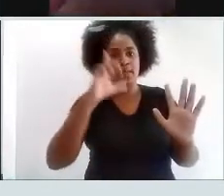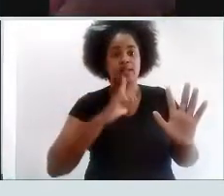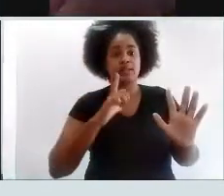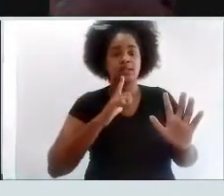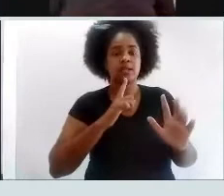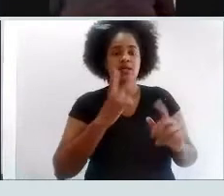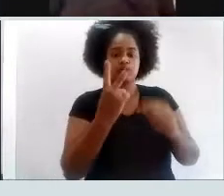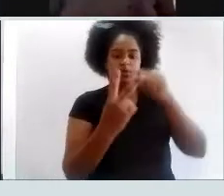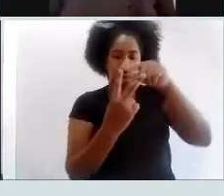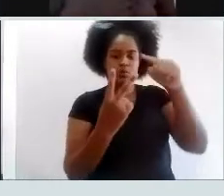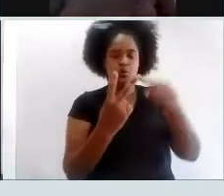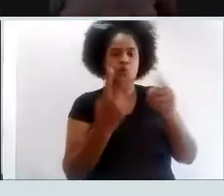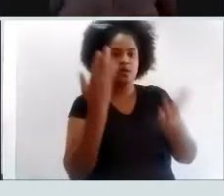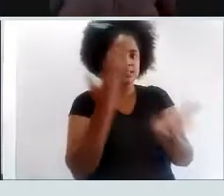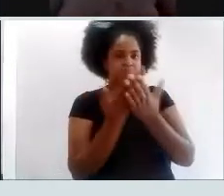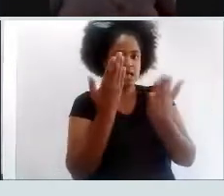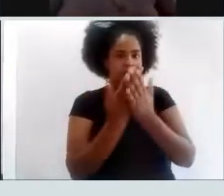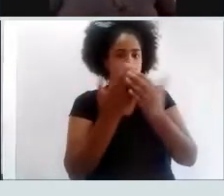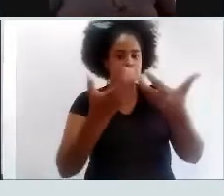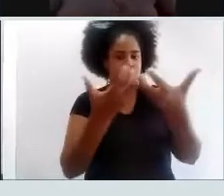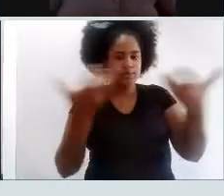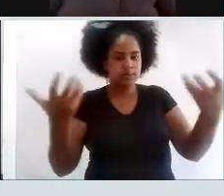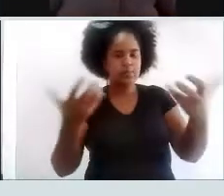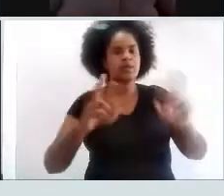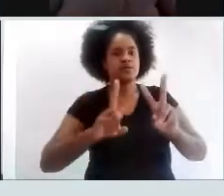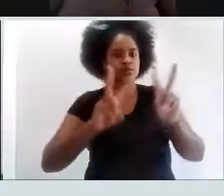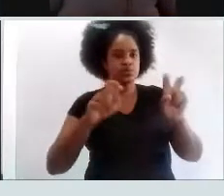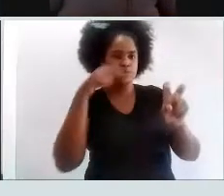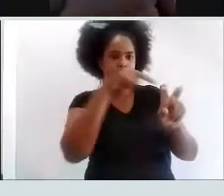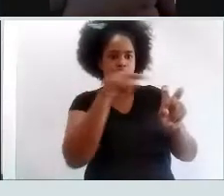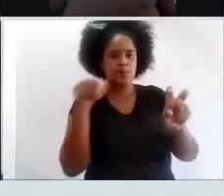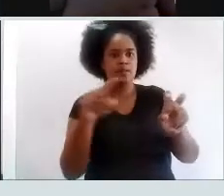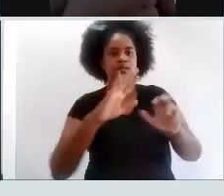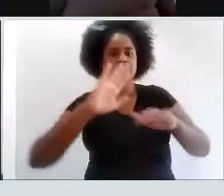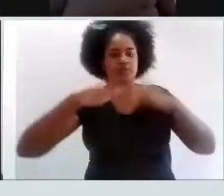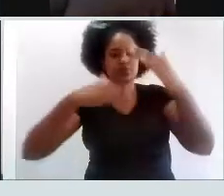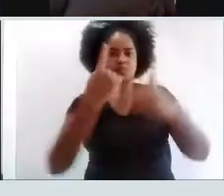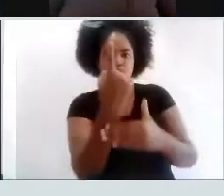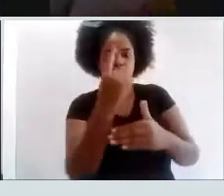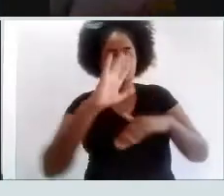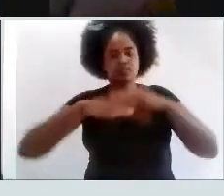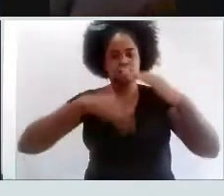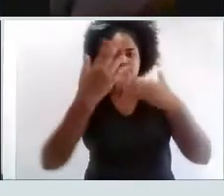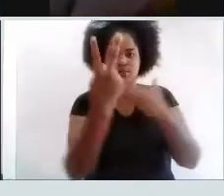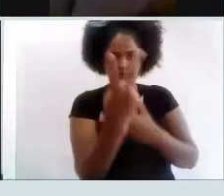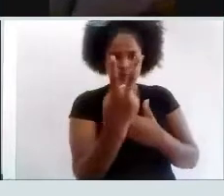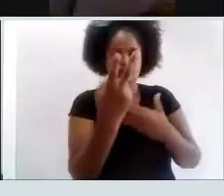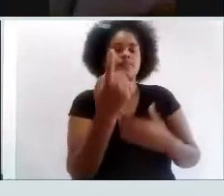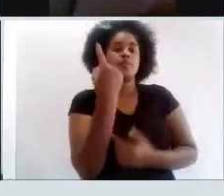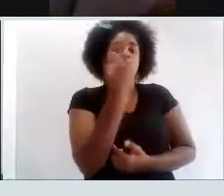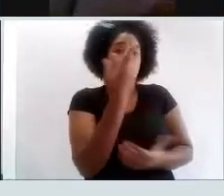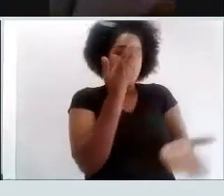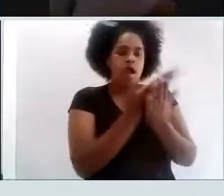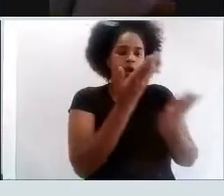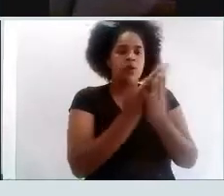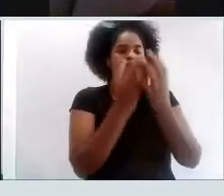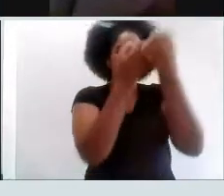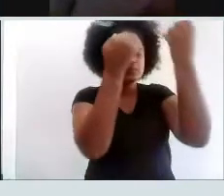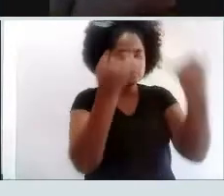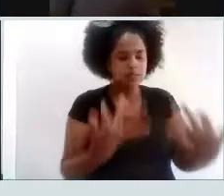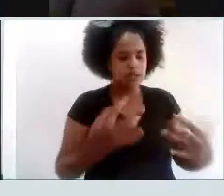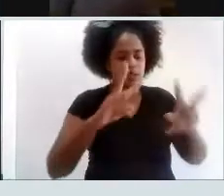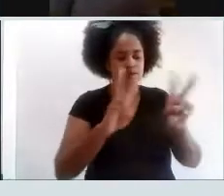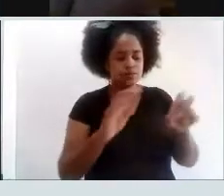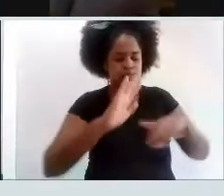aulas separadas sobre isso. Uma aula vai ser só sobre o que deve ter no desenvolvimento,